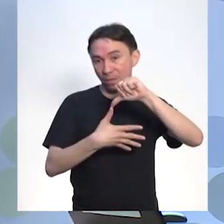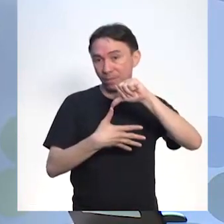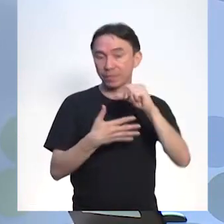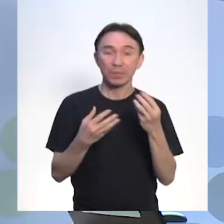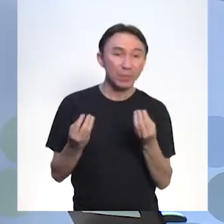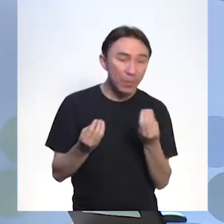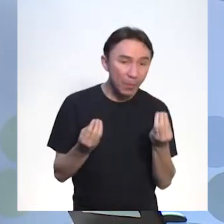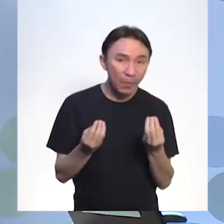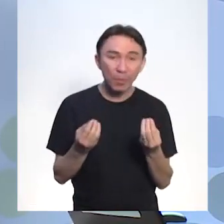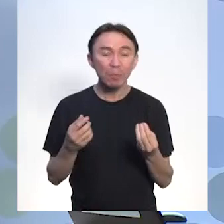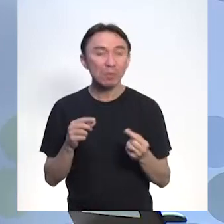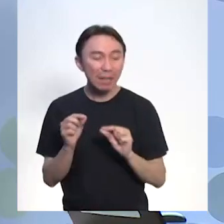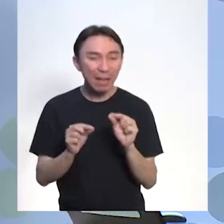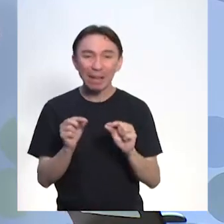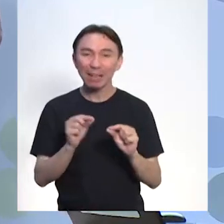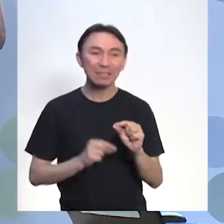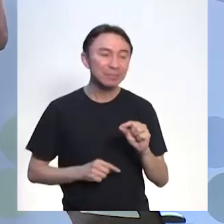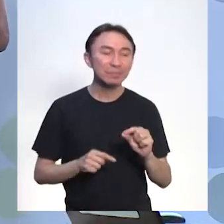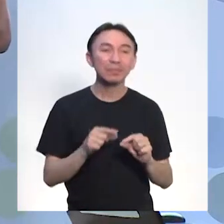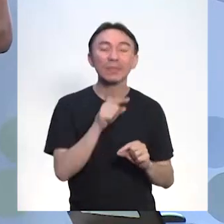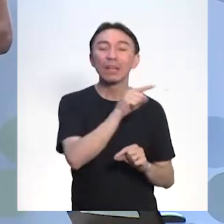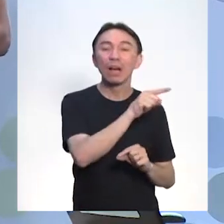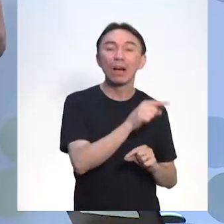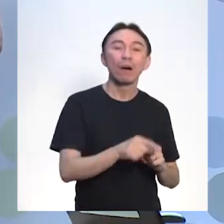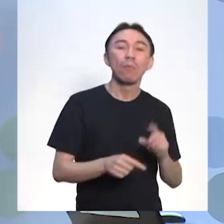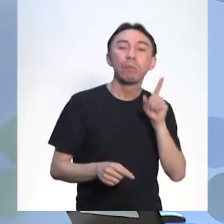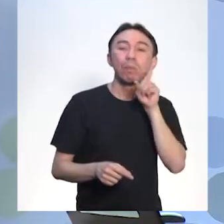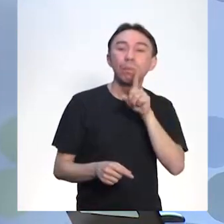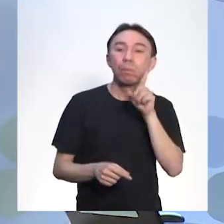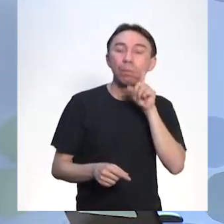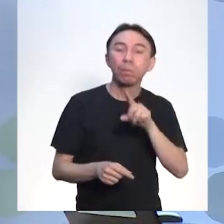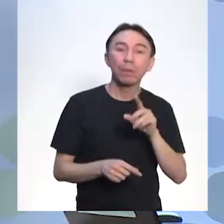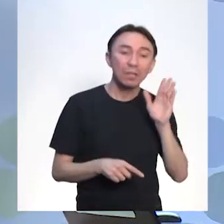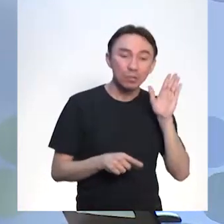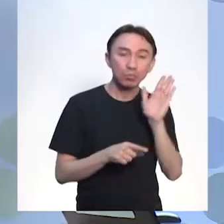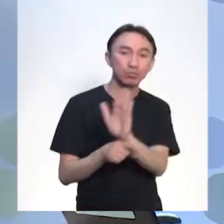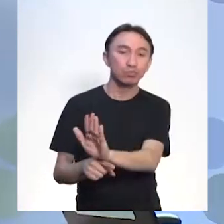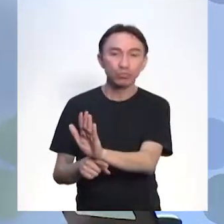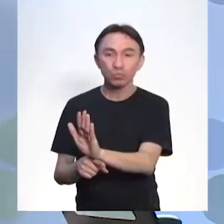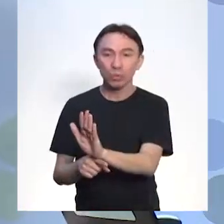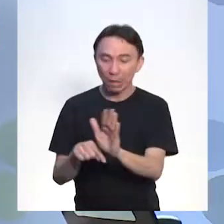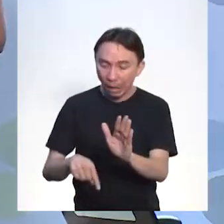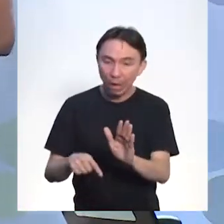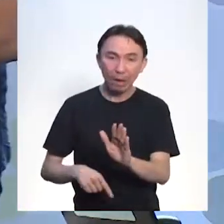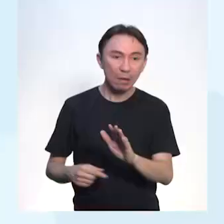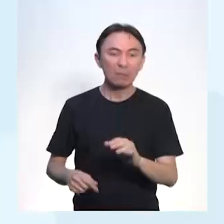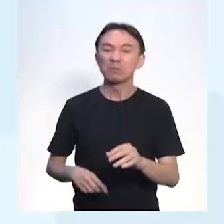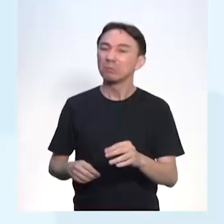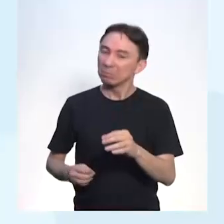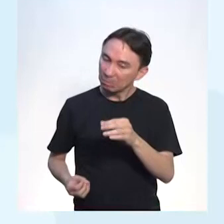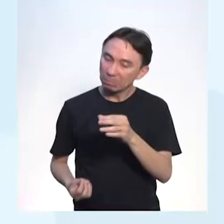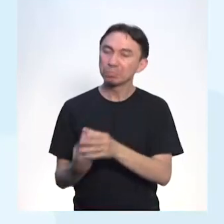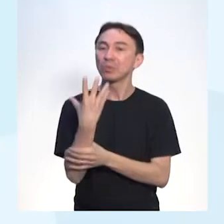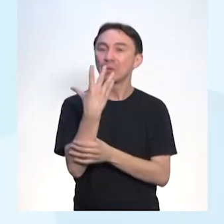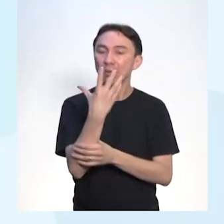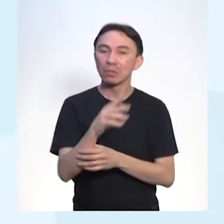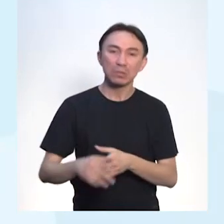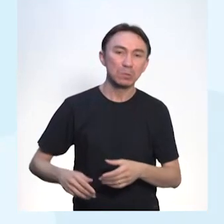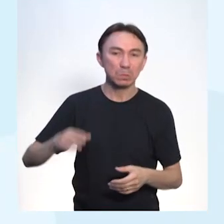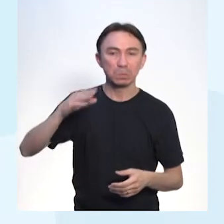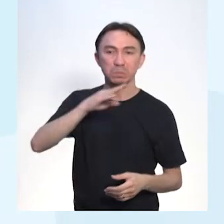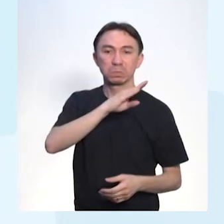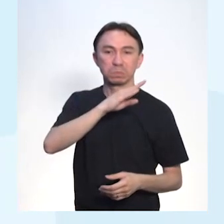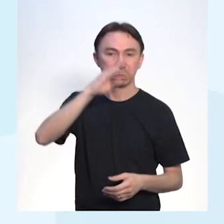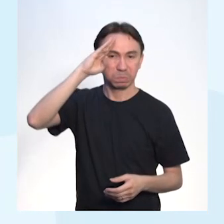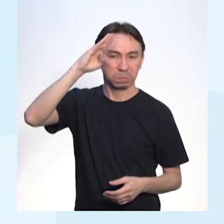as contribuições que os Estados Unidos tiveram para a implantação dessas ditaduras. Então, nós teremos aqui a habilidade